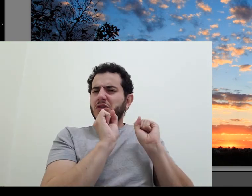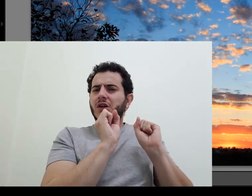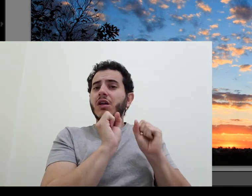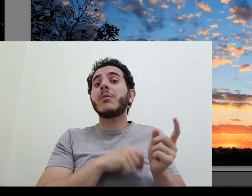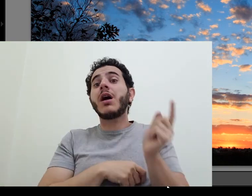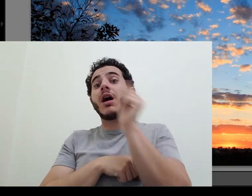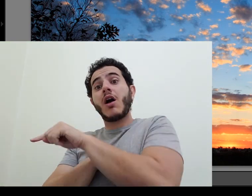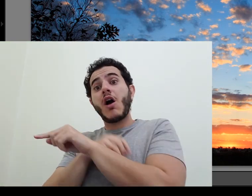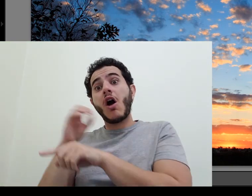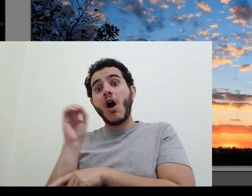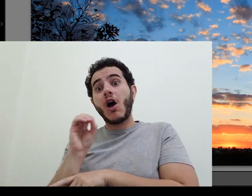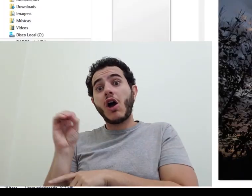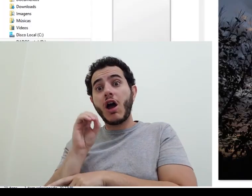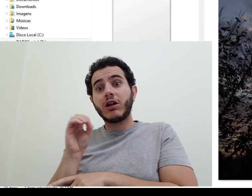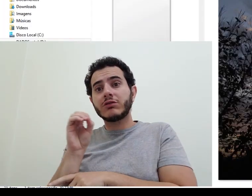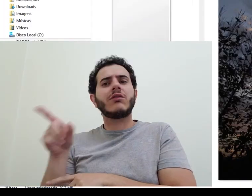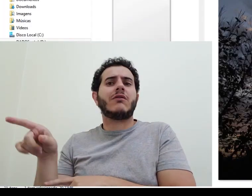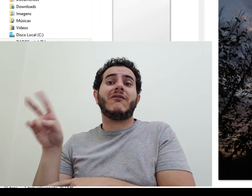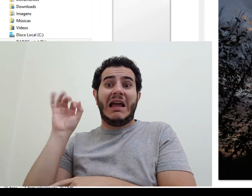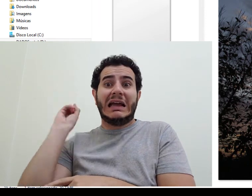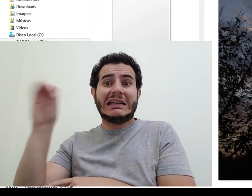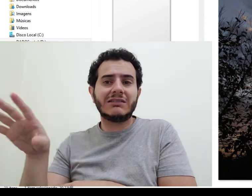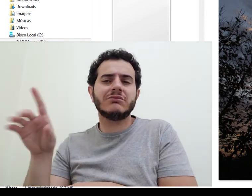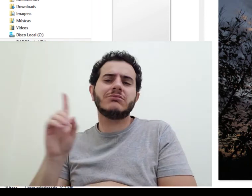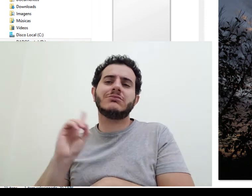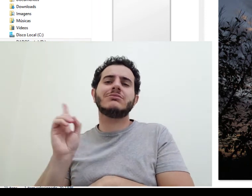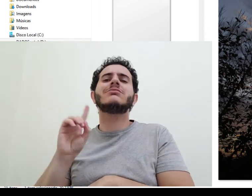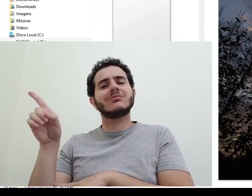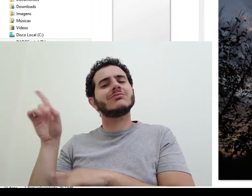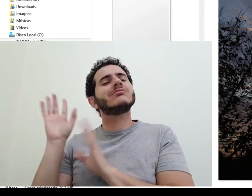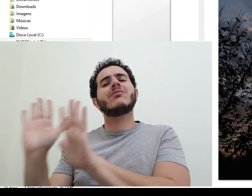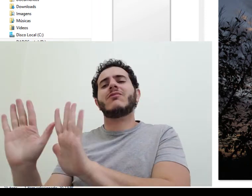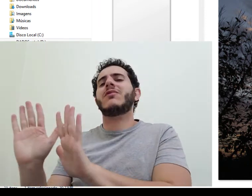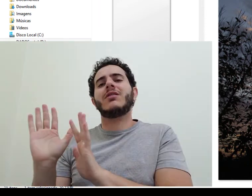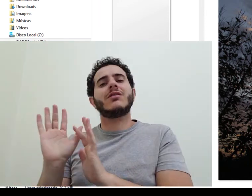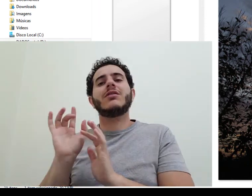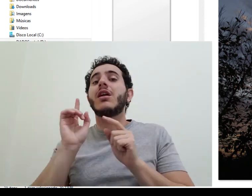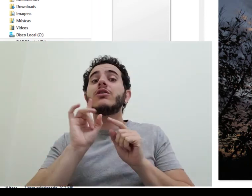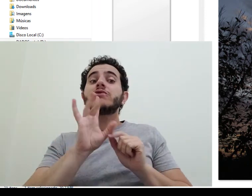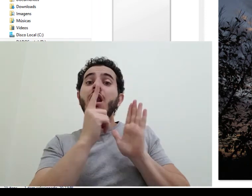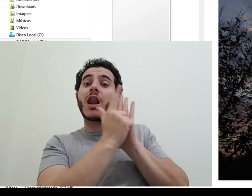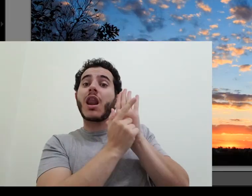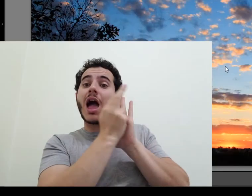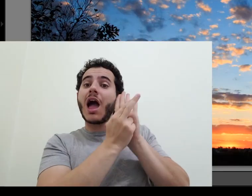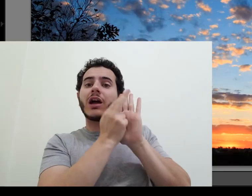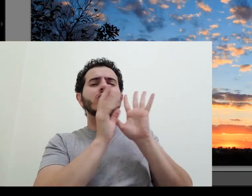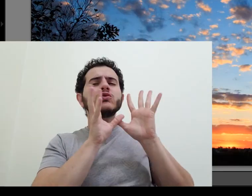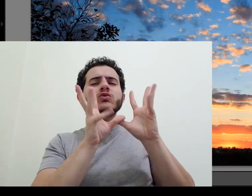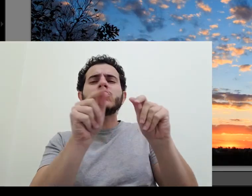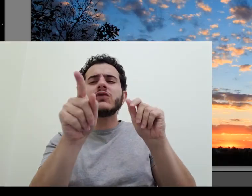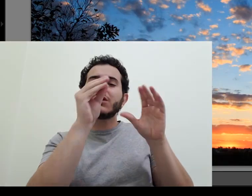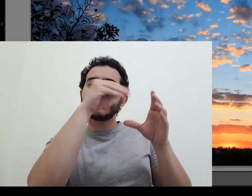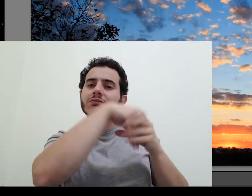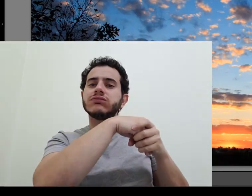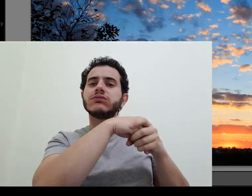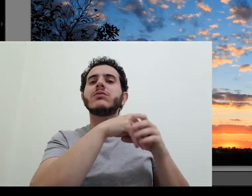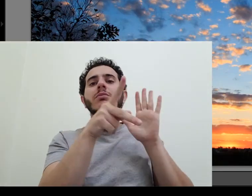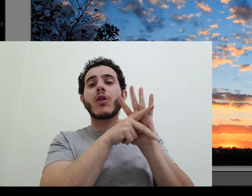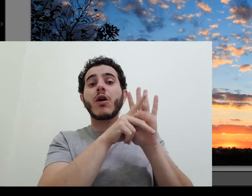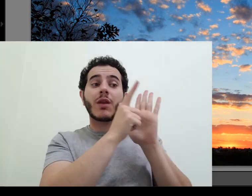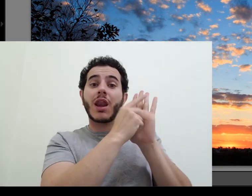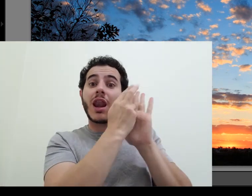Lightroom, eu vou continuar com a minha foto ali no arquivo original, no meu arquivo físico, mas sem o tratamento. Se eu deletar o